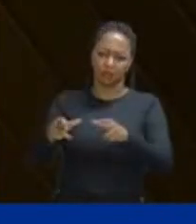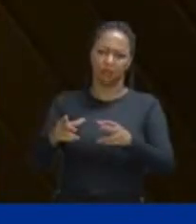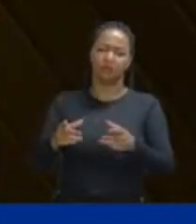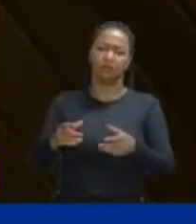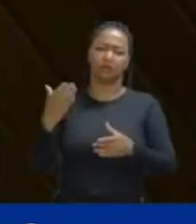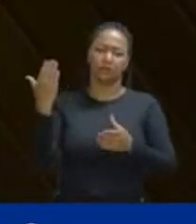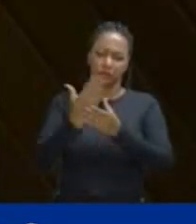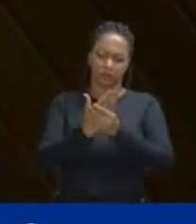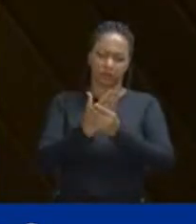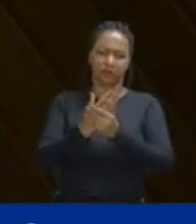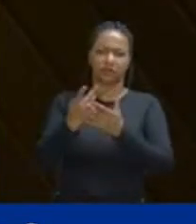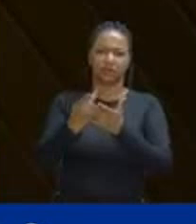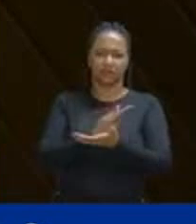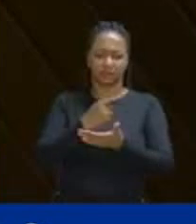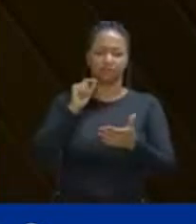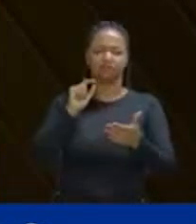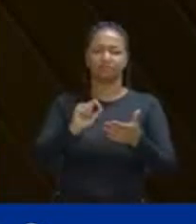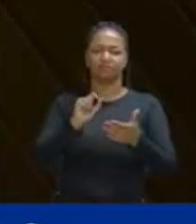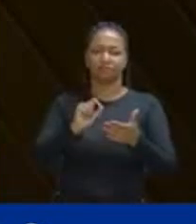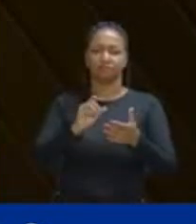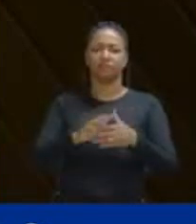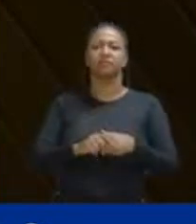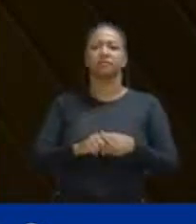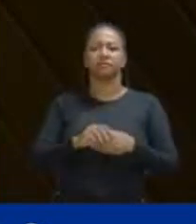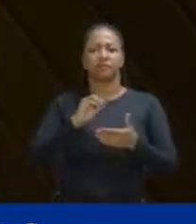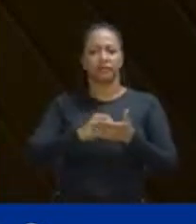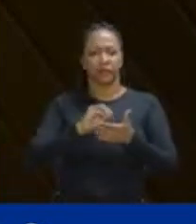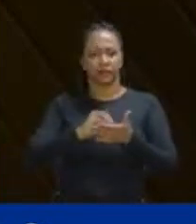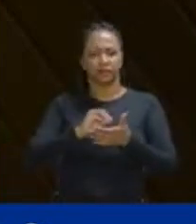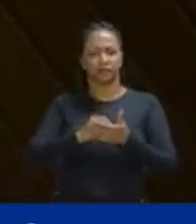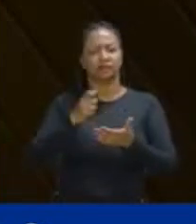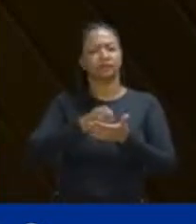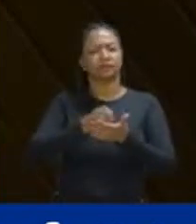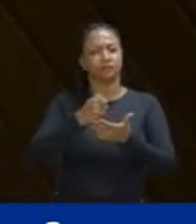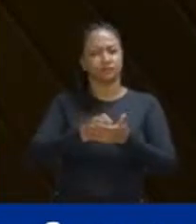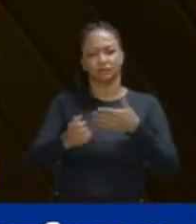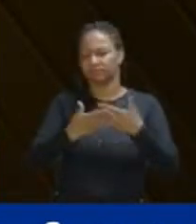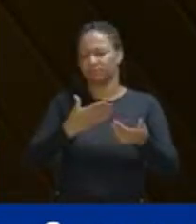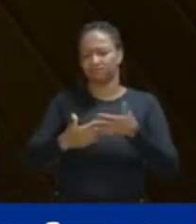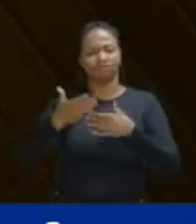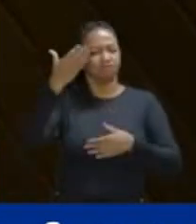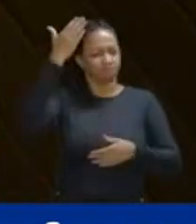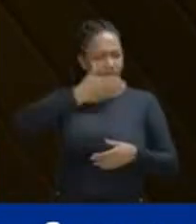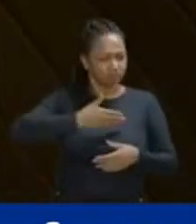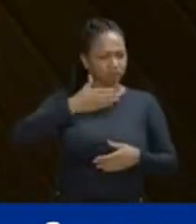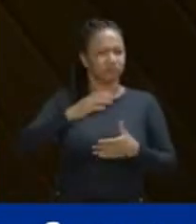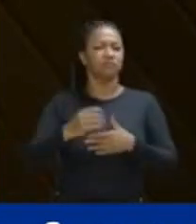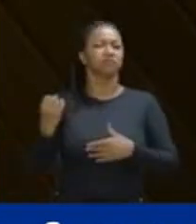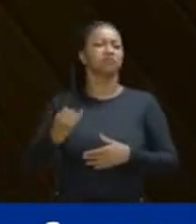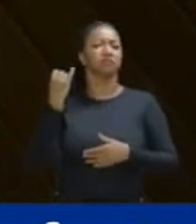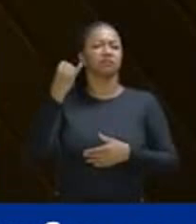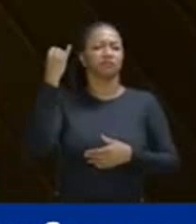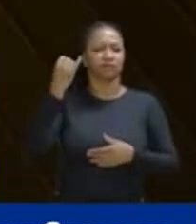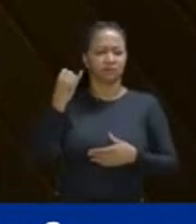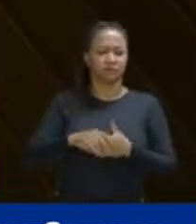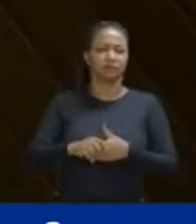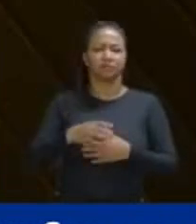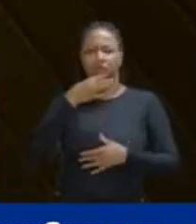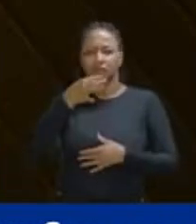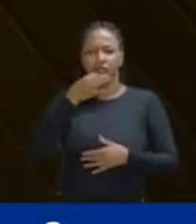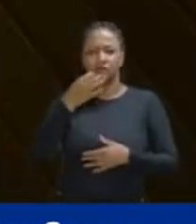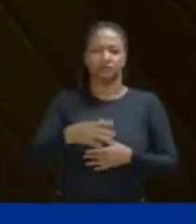autos. É de se notar a ausência de exigência de qualquer elemento de prova, sendo suficiente a manifestação do